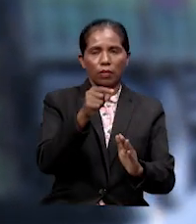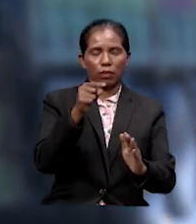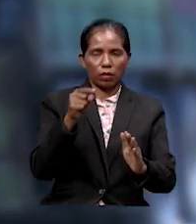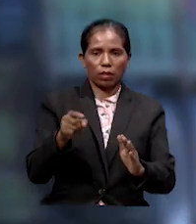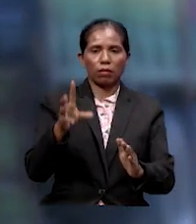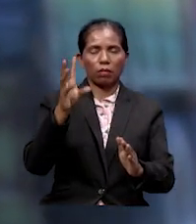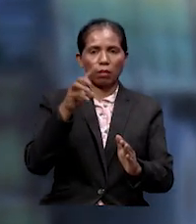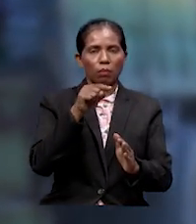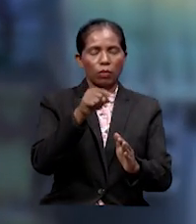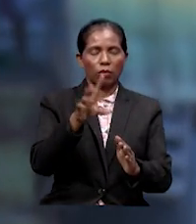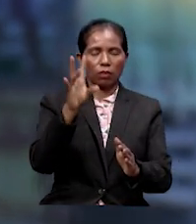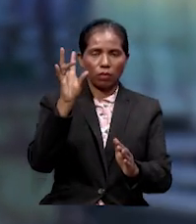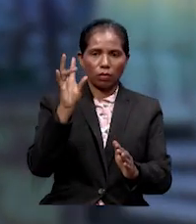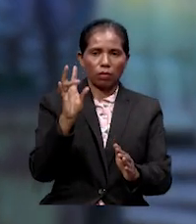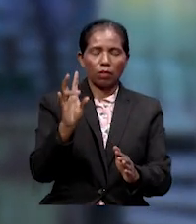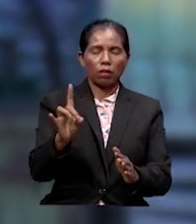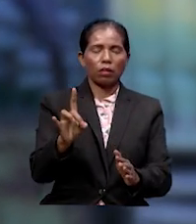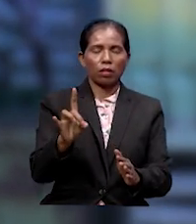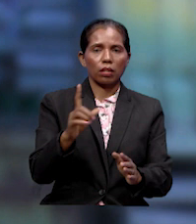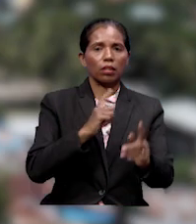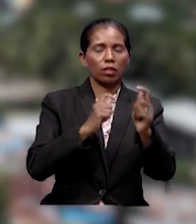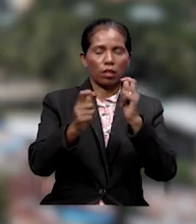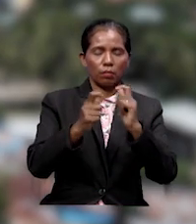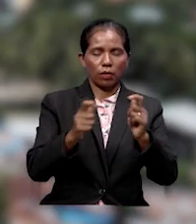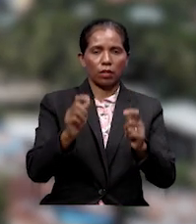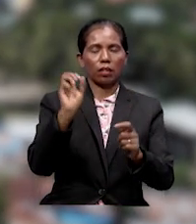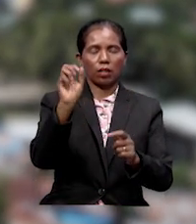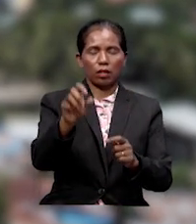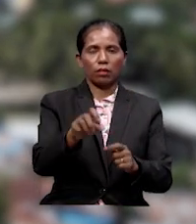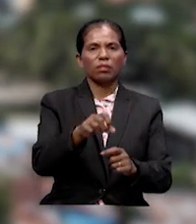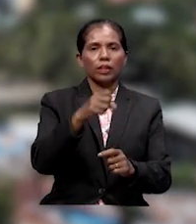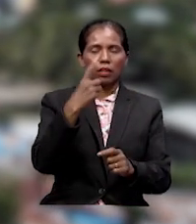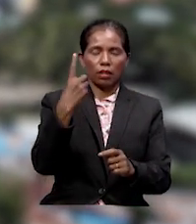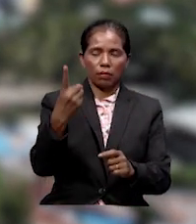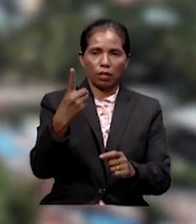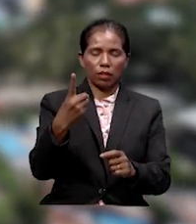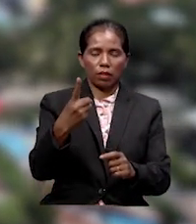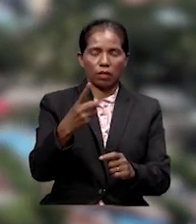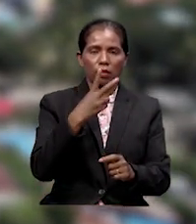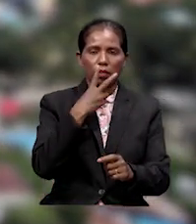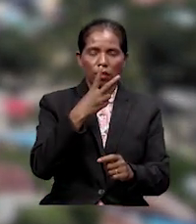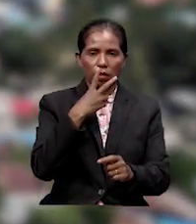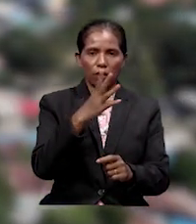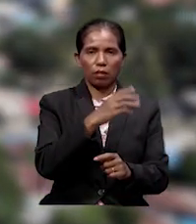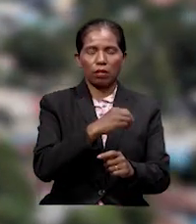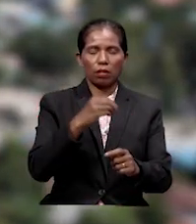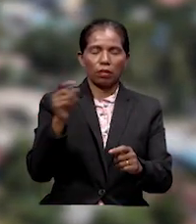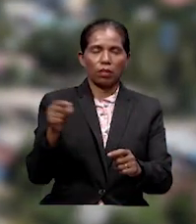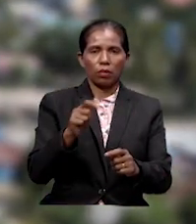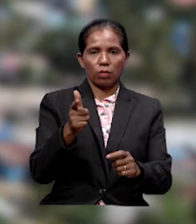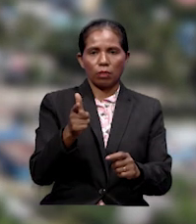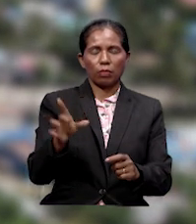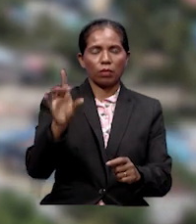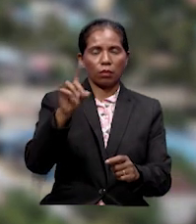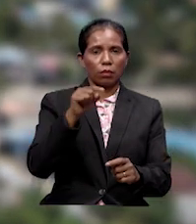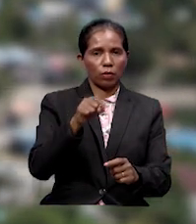ponto alu transporte sanulo resting ida alcool no tabaco por cento rua nulo resting alu